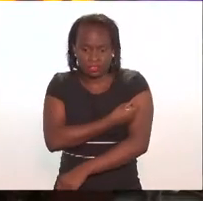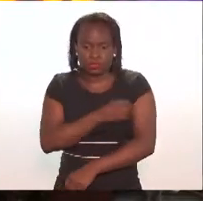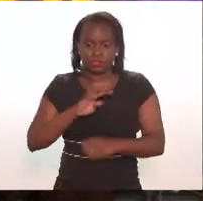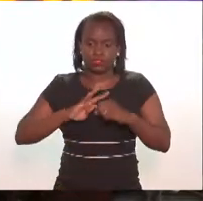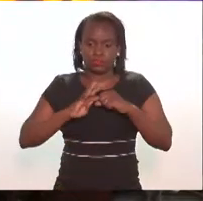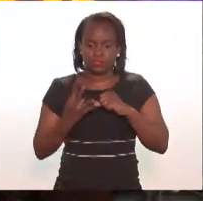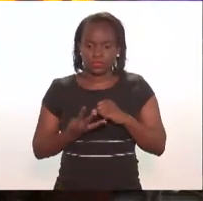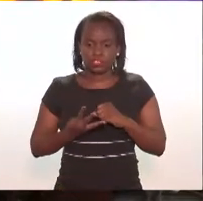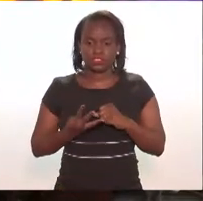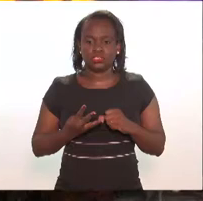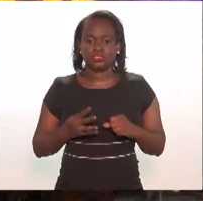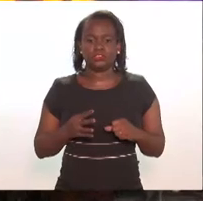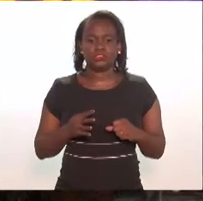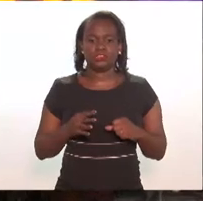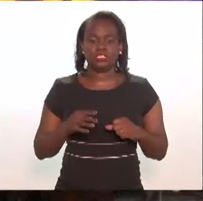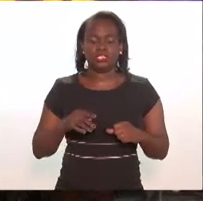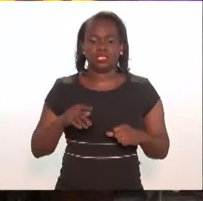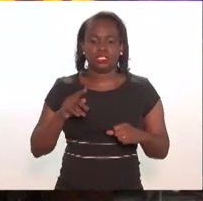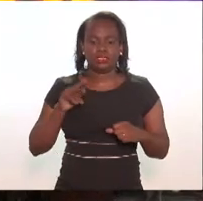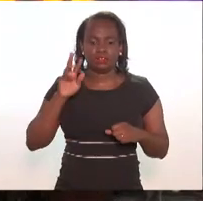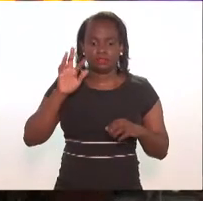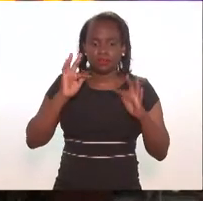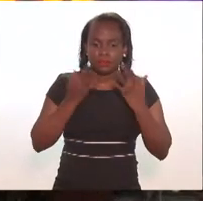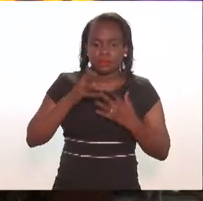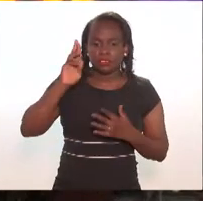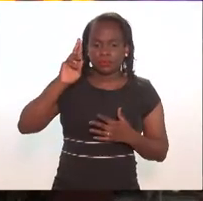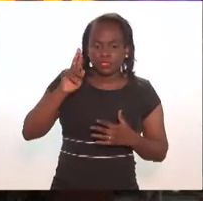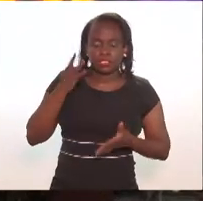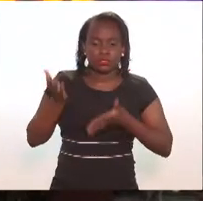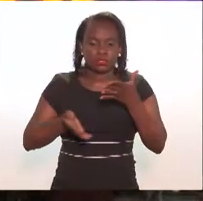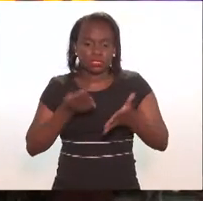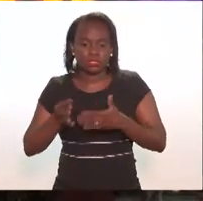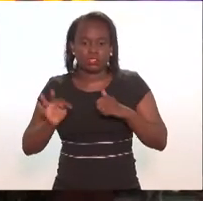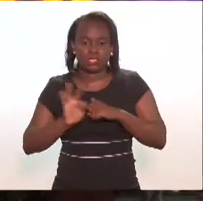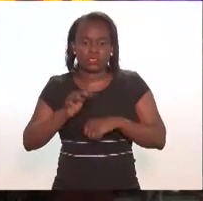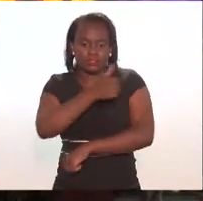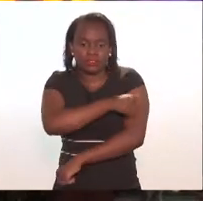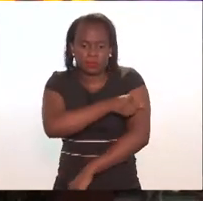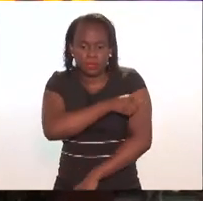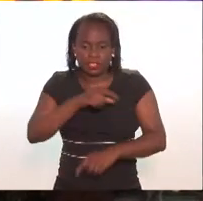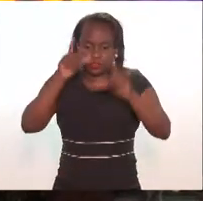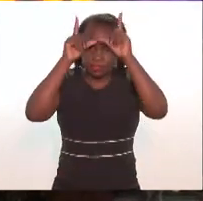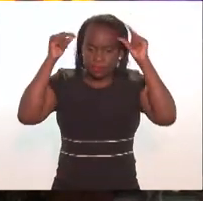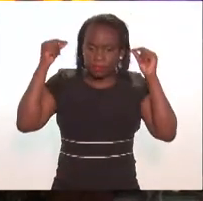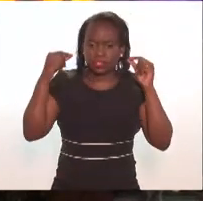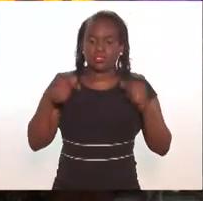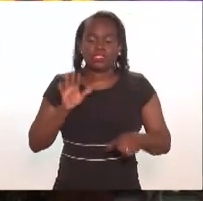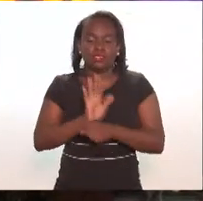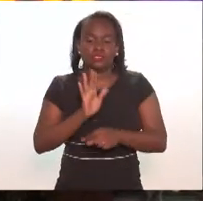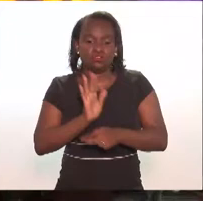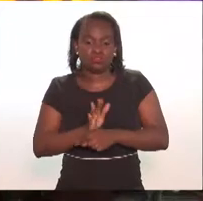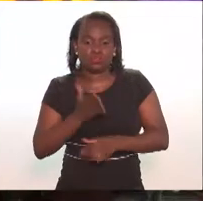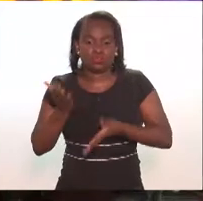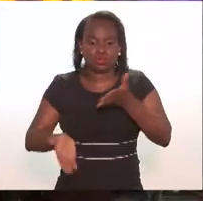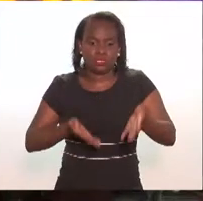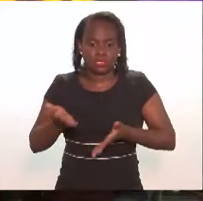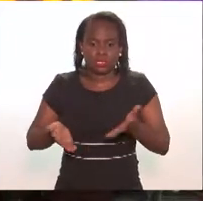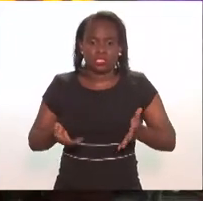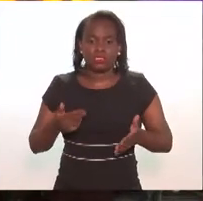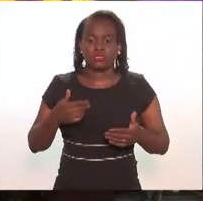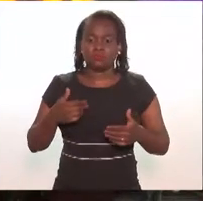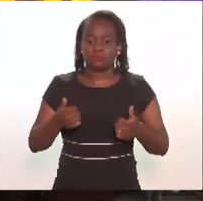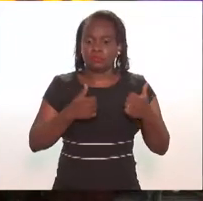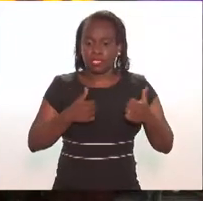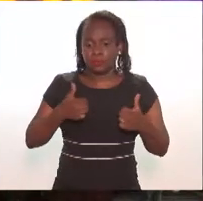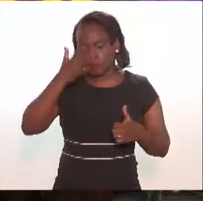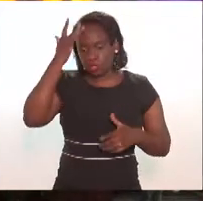Covid-19. Aos genitores, tutores, cuidadores, técnicos de enfermagem, enfermeiros que auxiliem nos cuidados e bem-estar da pessoa